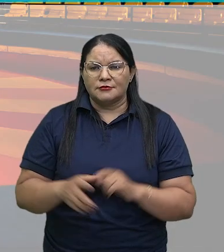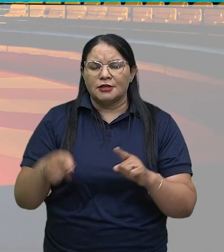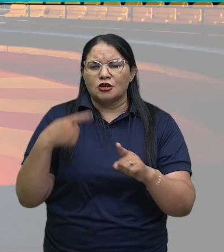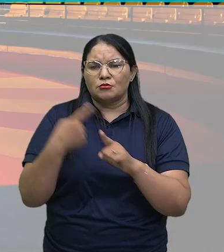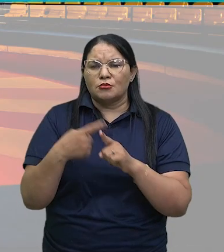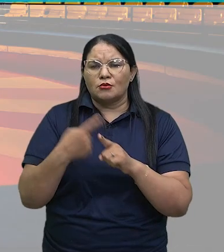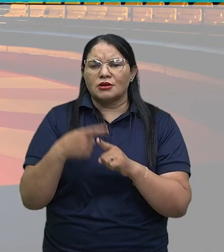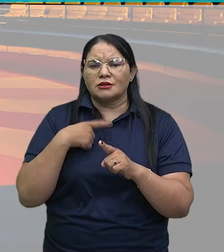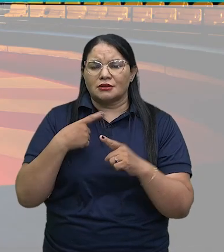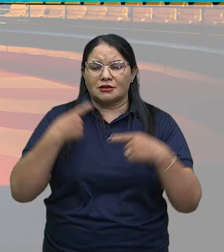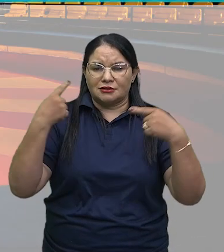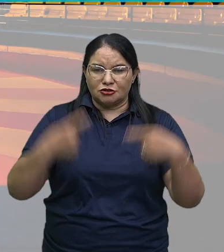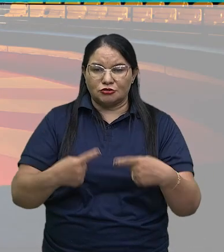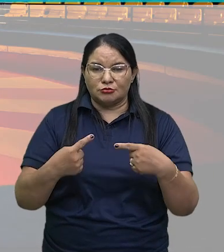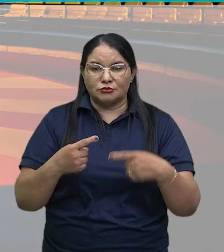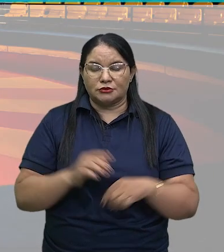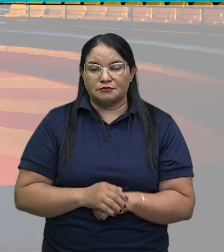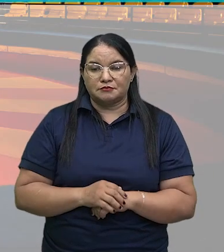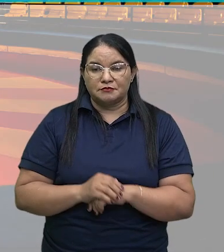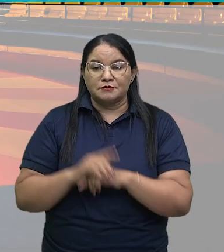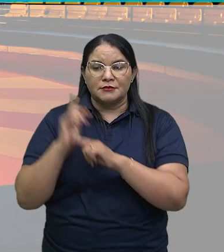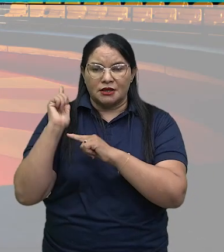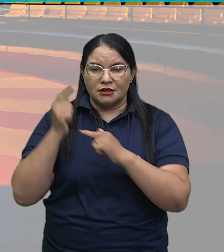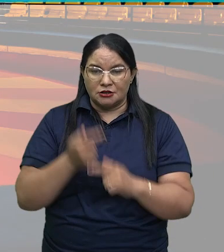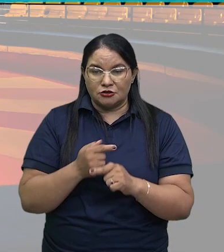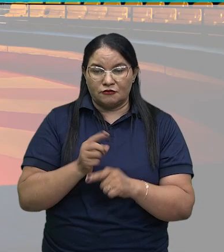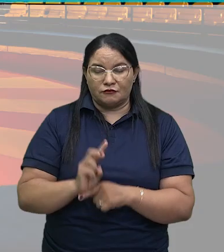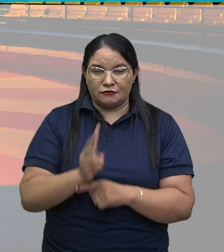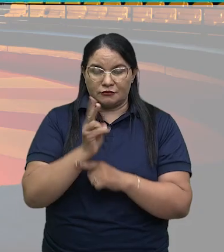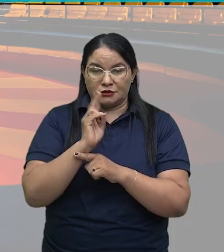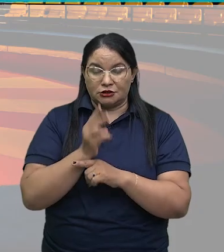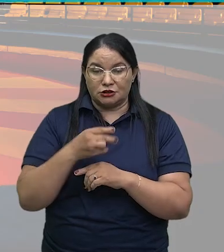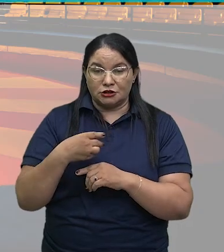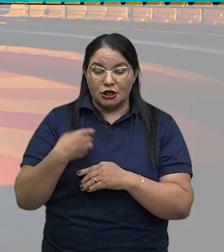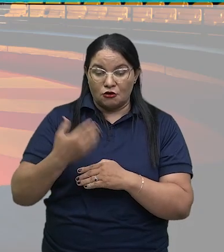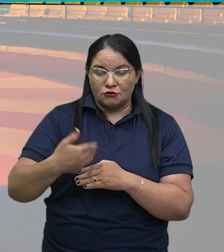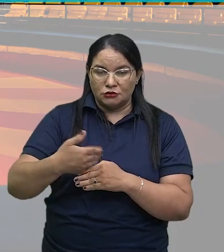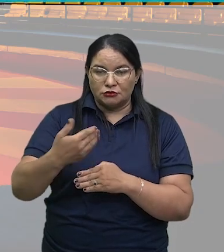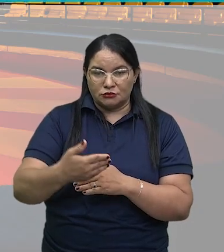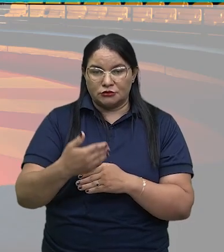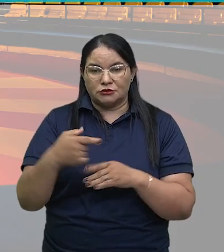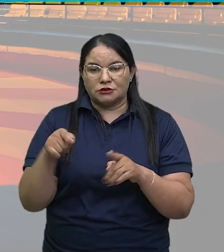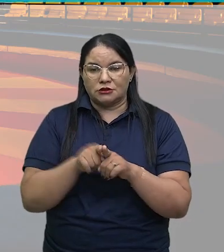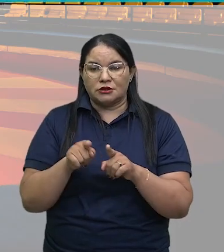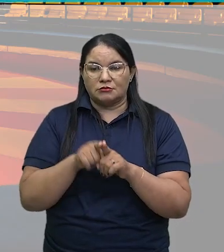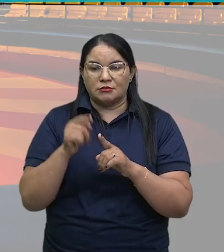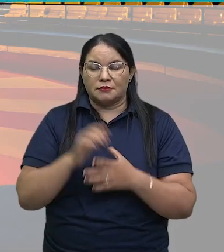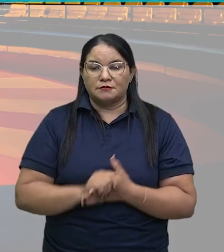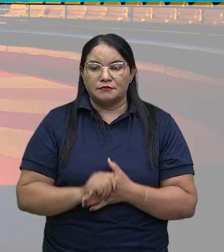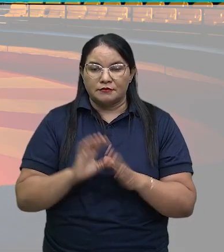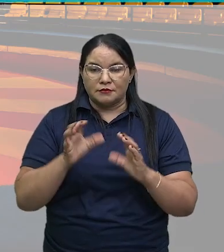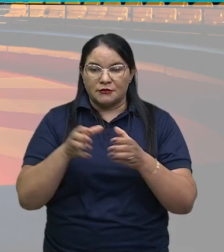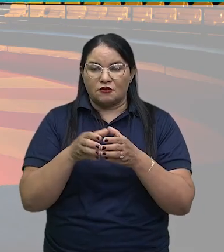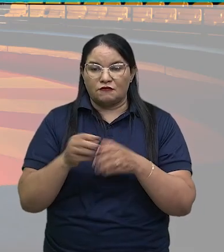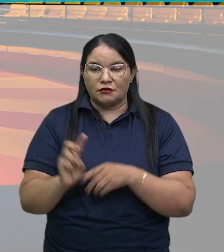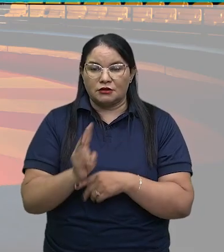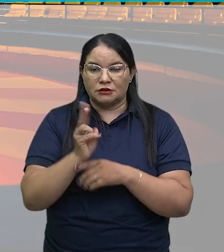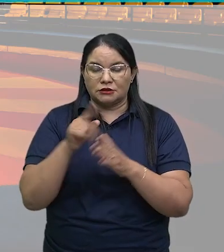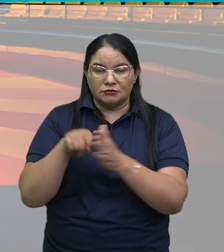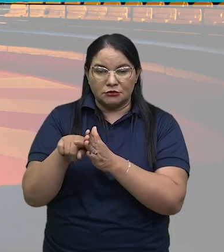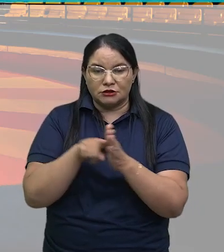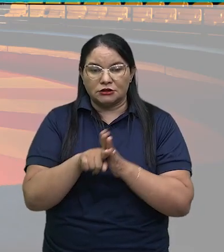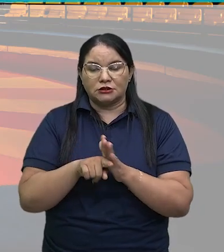Por que isso gera disputa? A tradição valoriza a continuidade. A academia